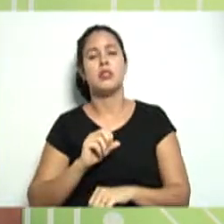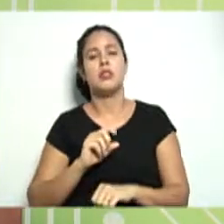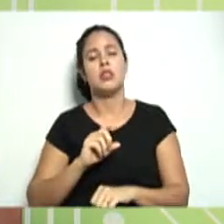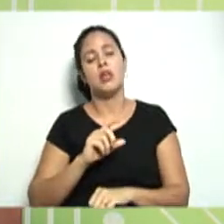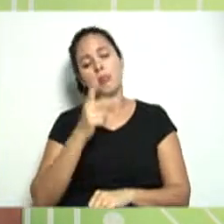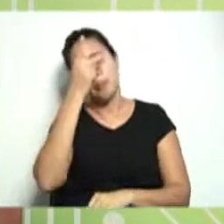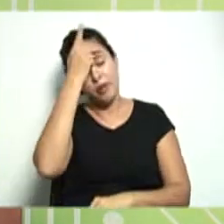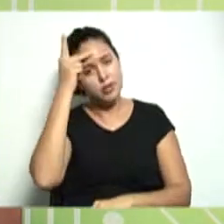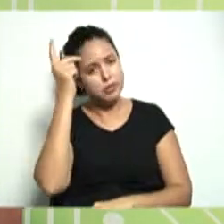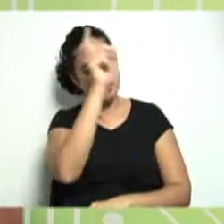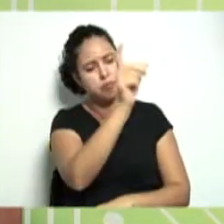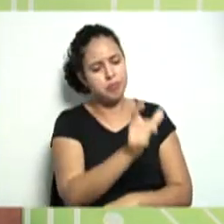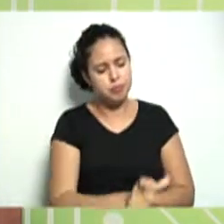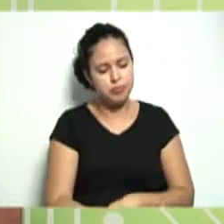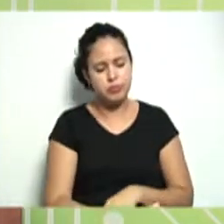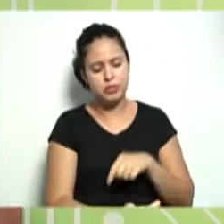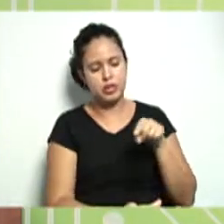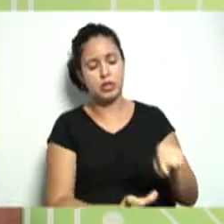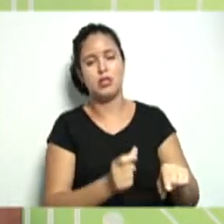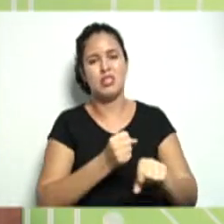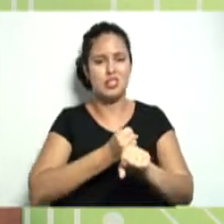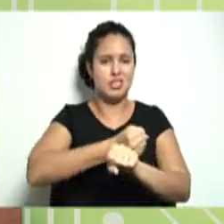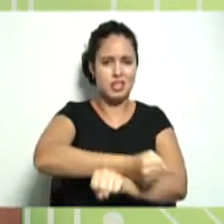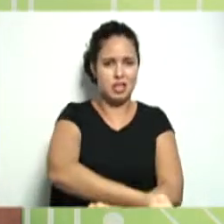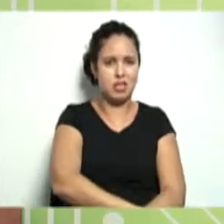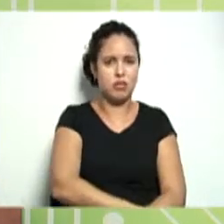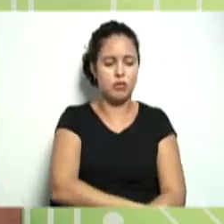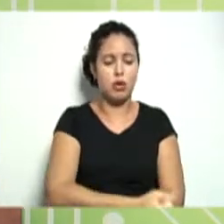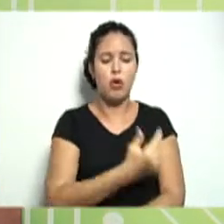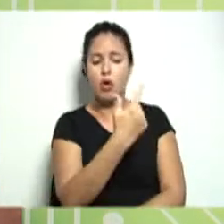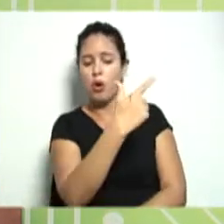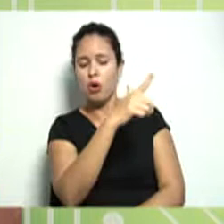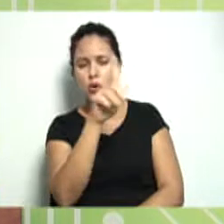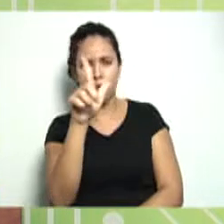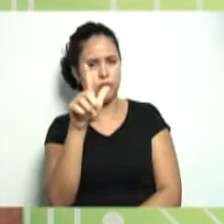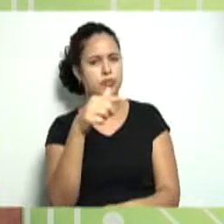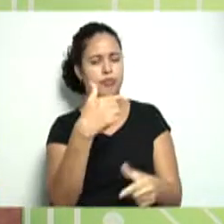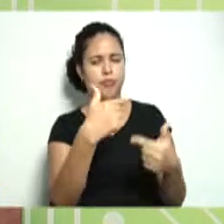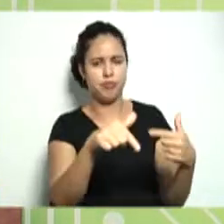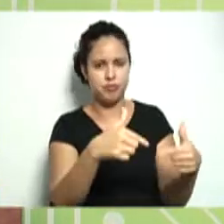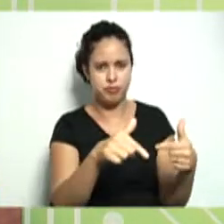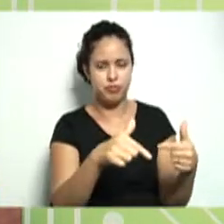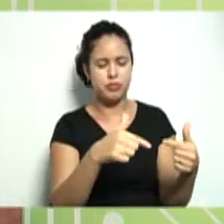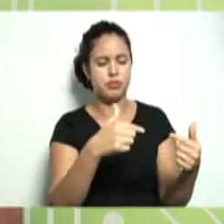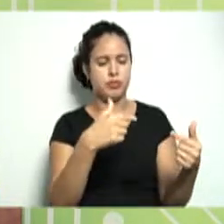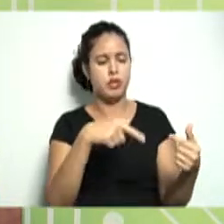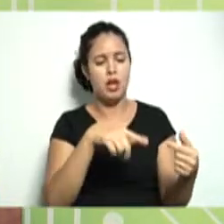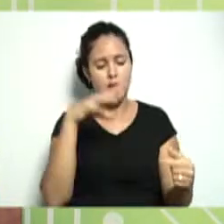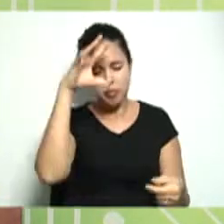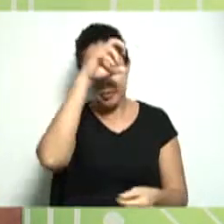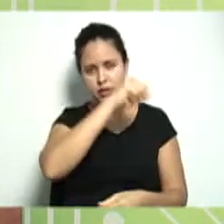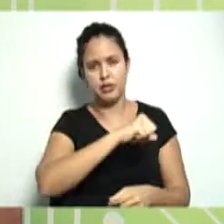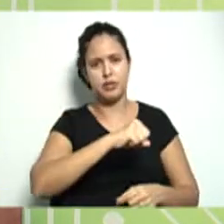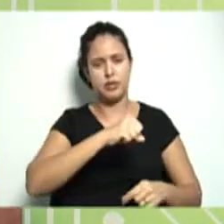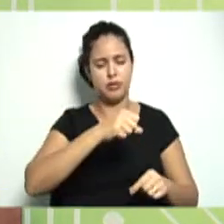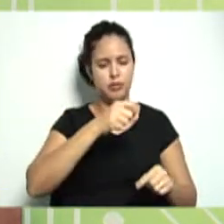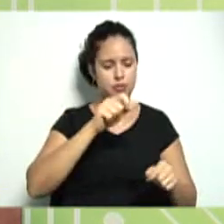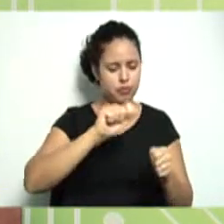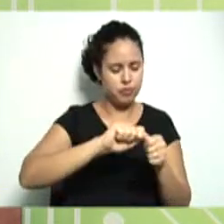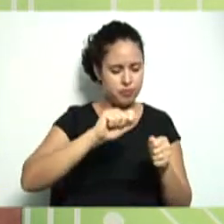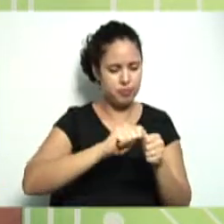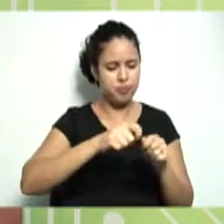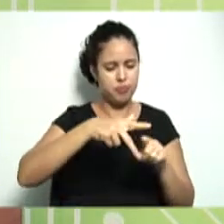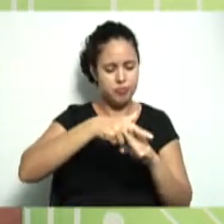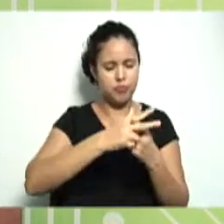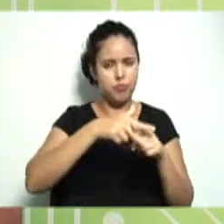era escravo, ele tinha outros afazeres, ele tinha que aprender a produzir ferramentas, ele tinha que